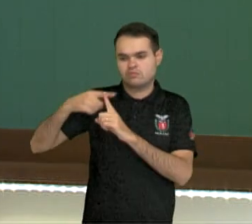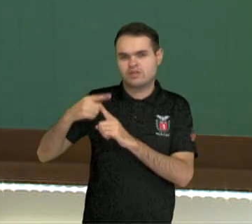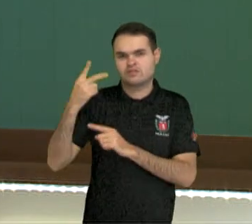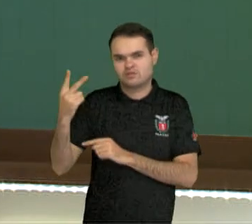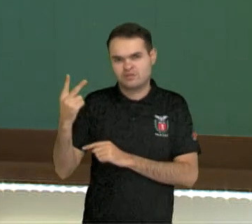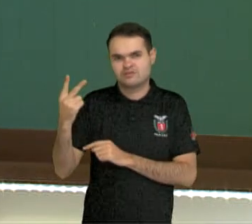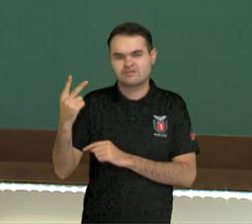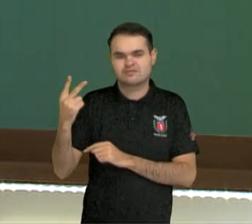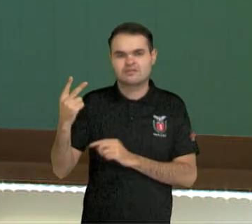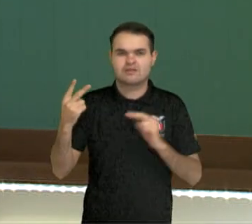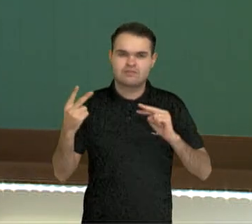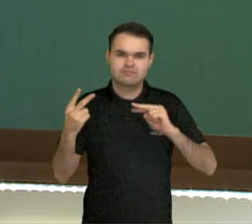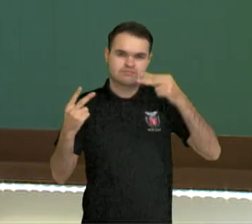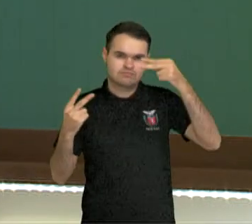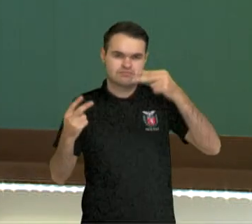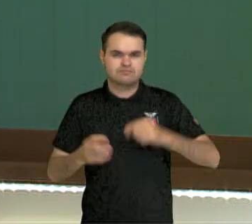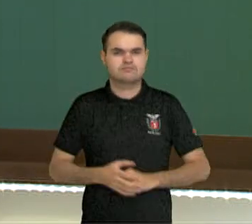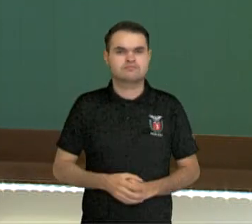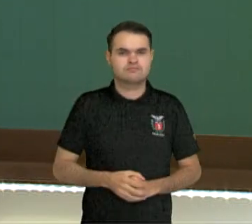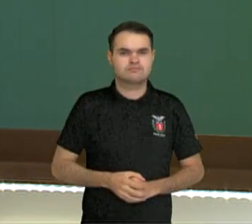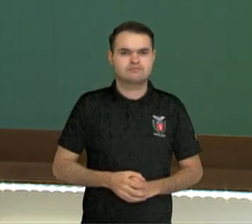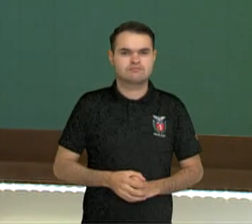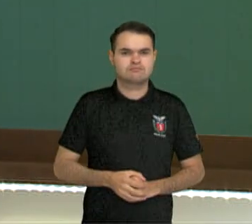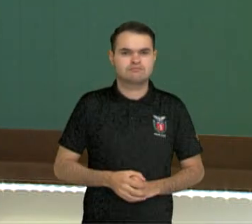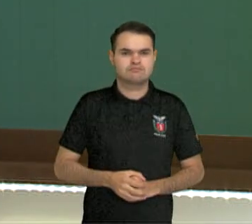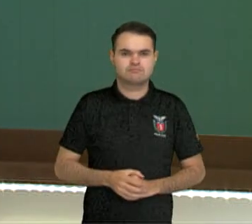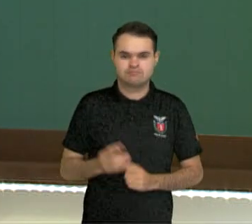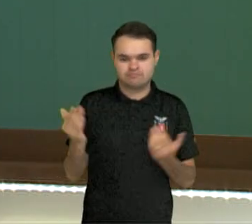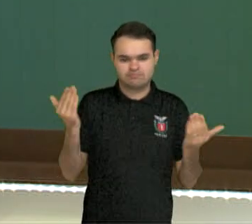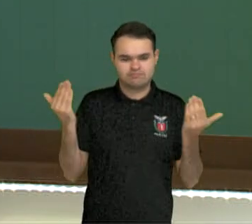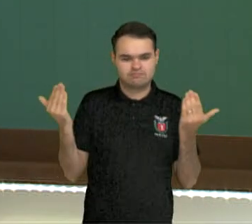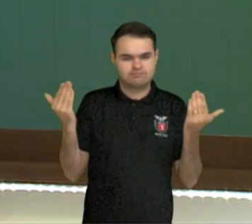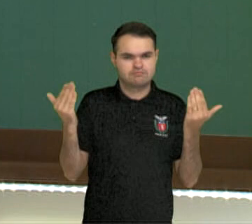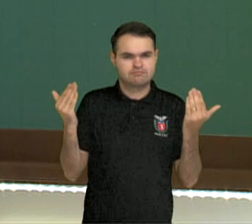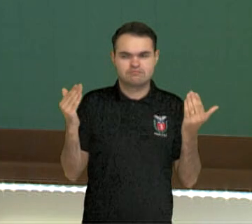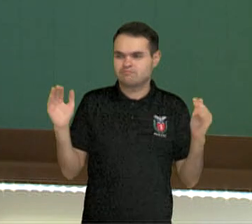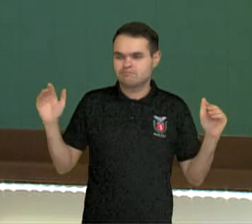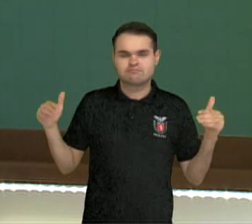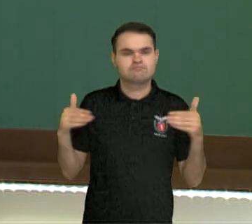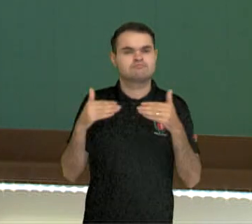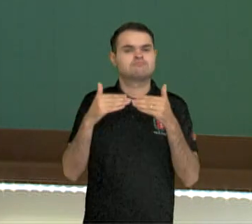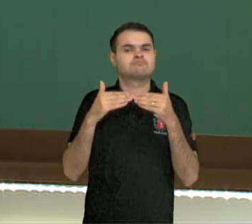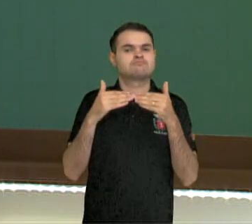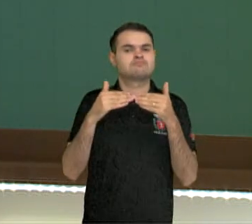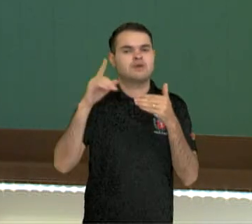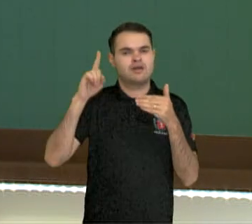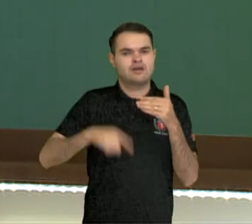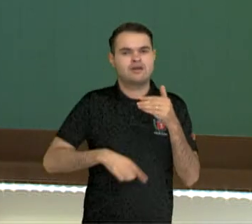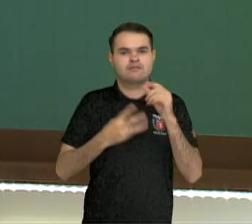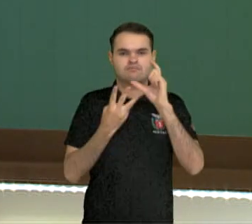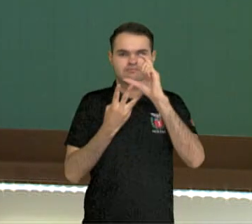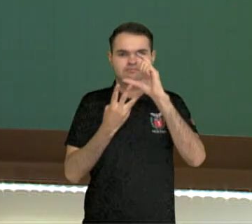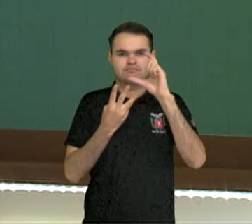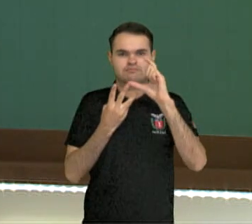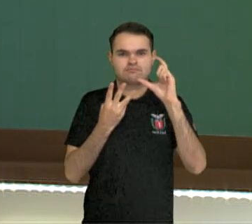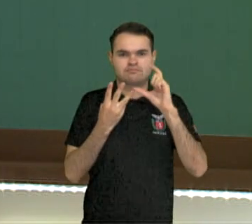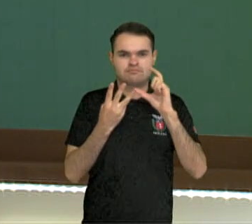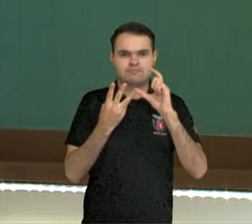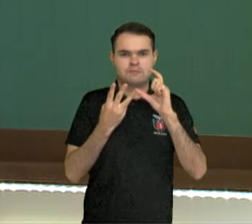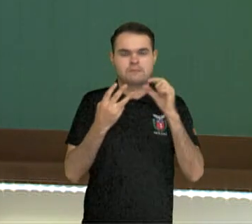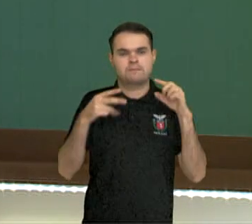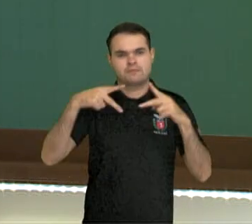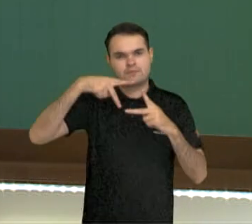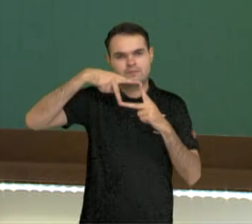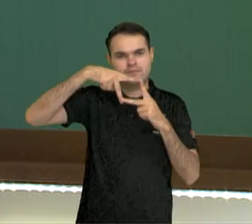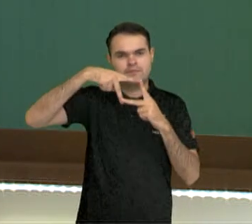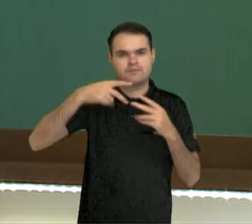ao quadrado. Então, verificando que realmente esse cara aqui, ele é um trinômio quadrado